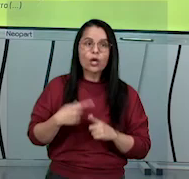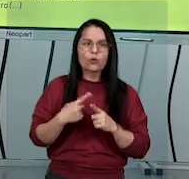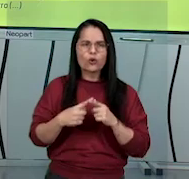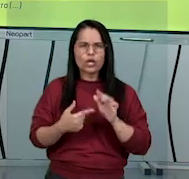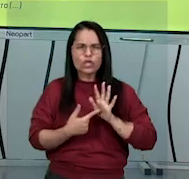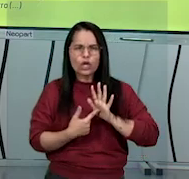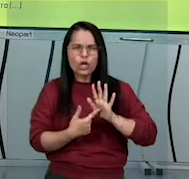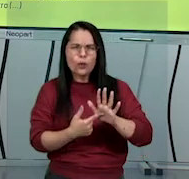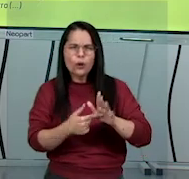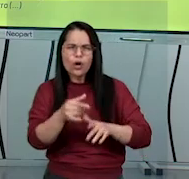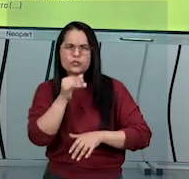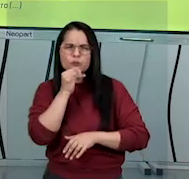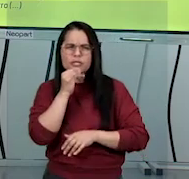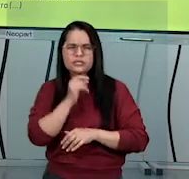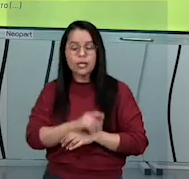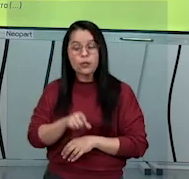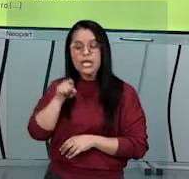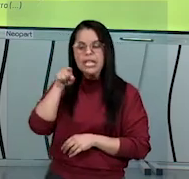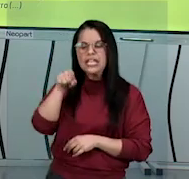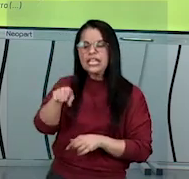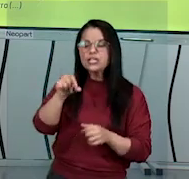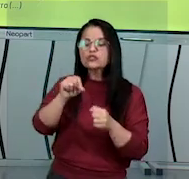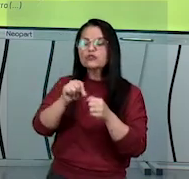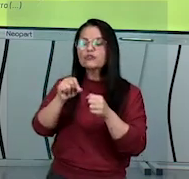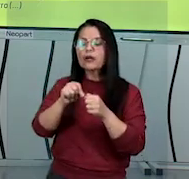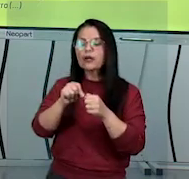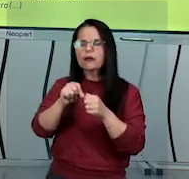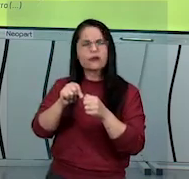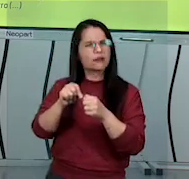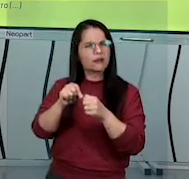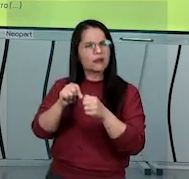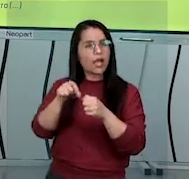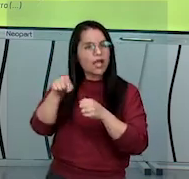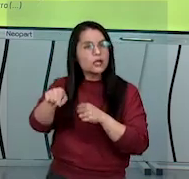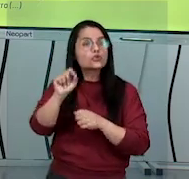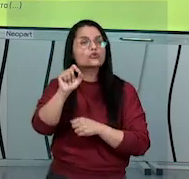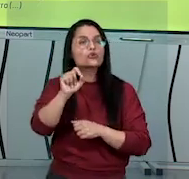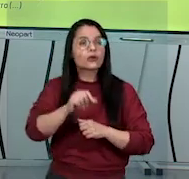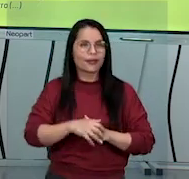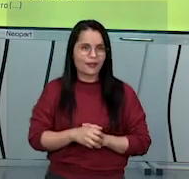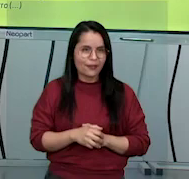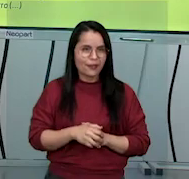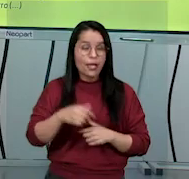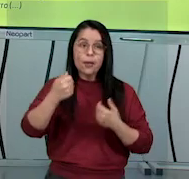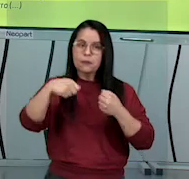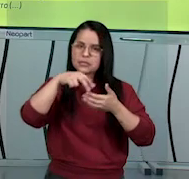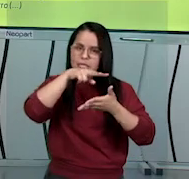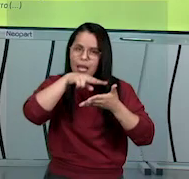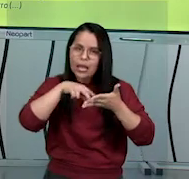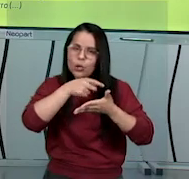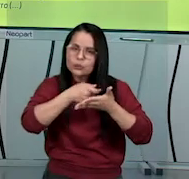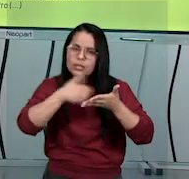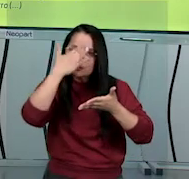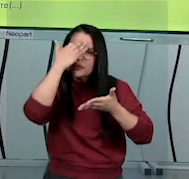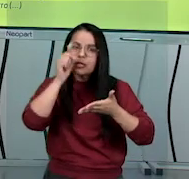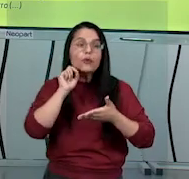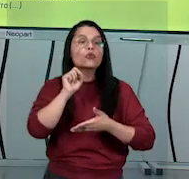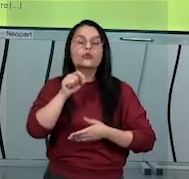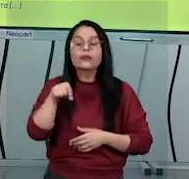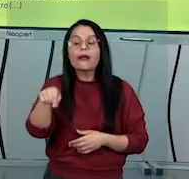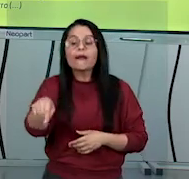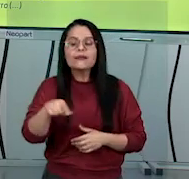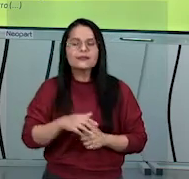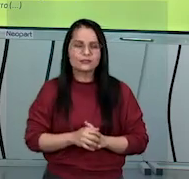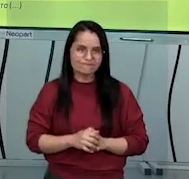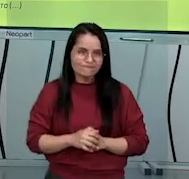o exemplo, isso faz, isso o quê? Nós vamos ter que ler o texto para saber o que é isso, não é? Porque